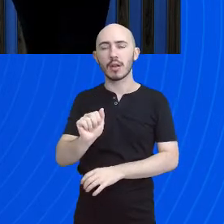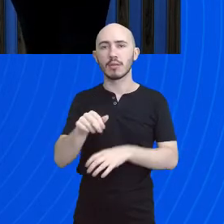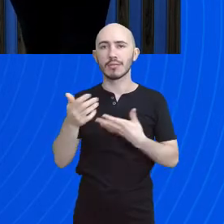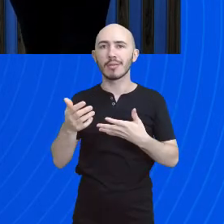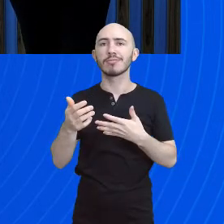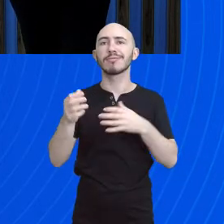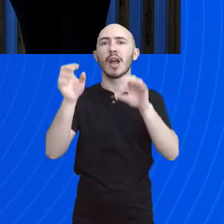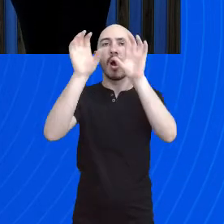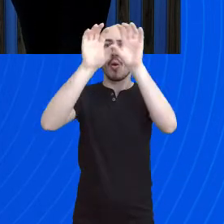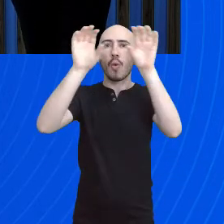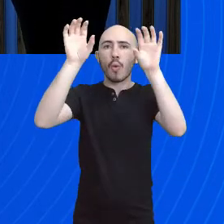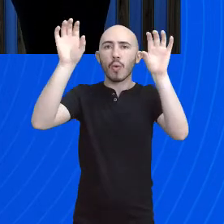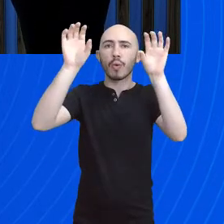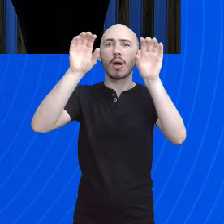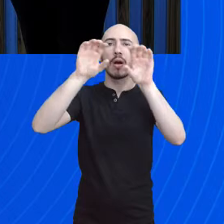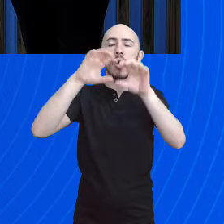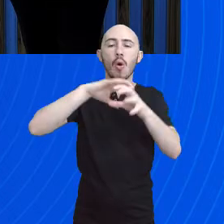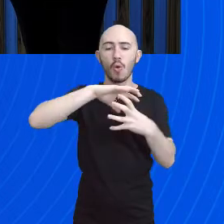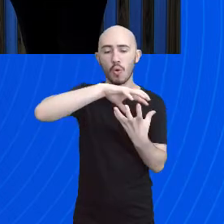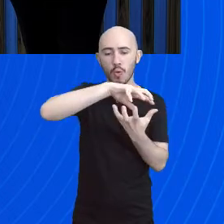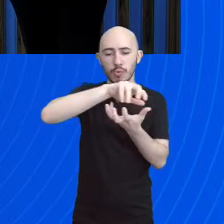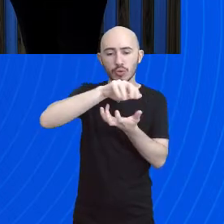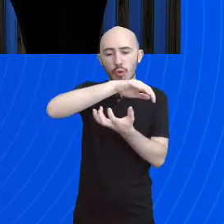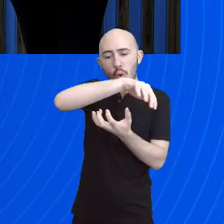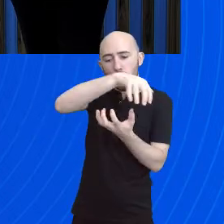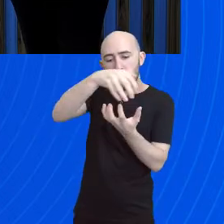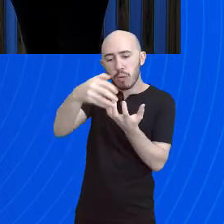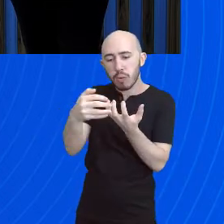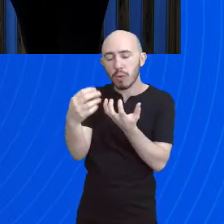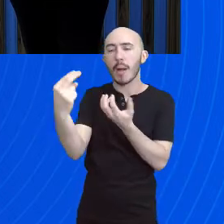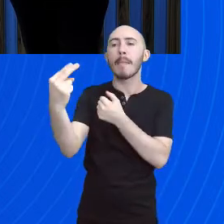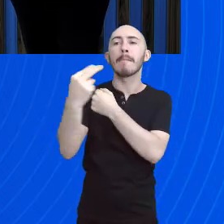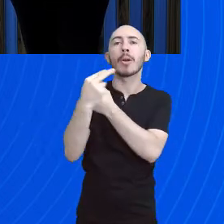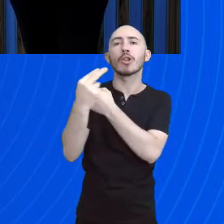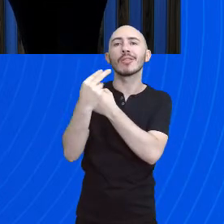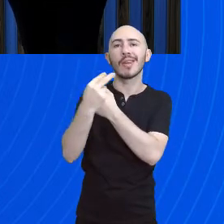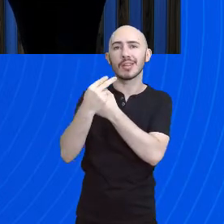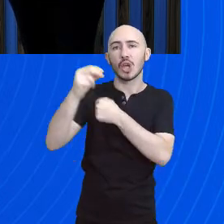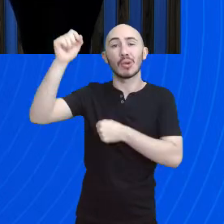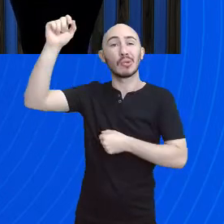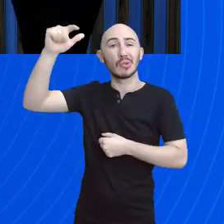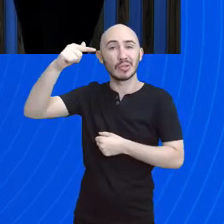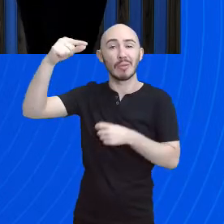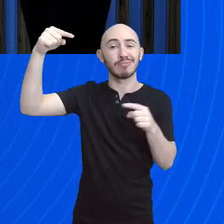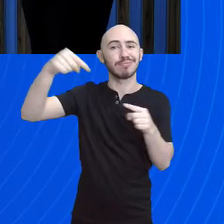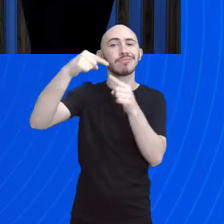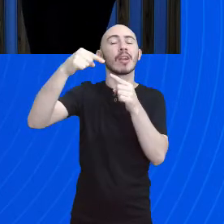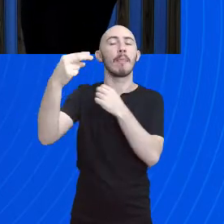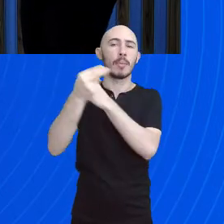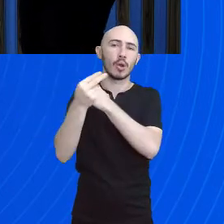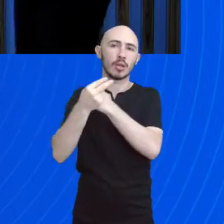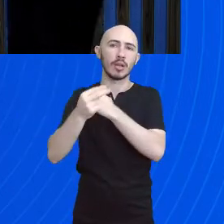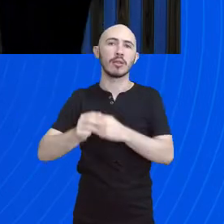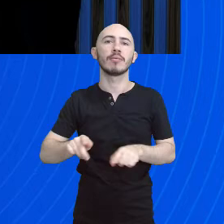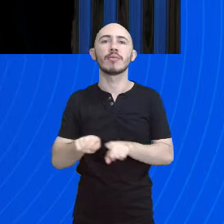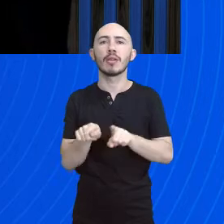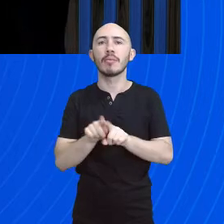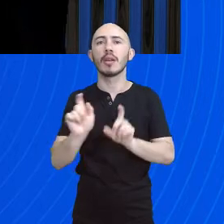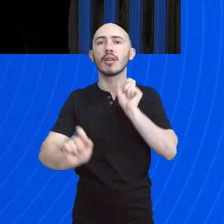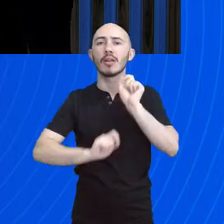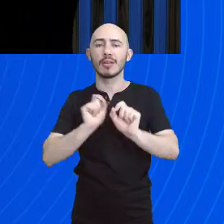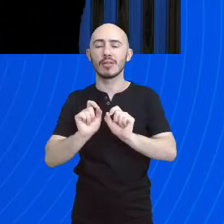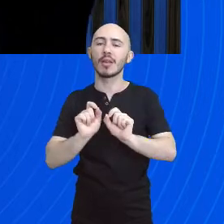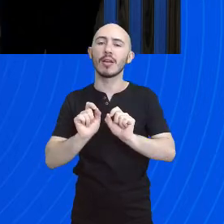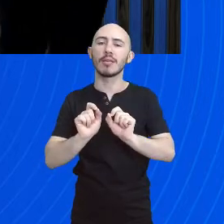da radiação solar, né? Então, super importante. Vamos ver o próximo exemplo.